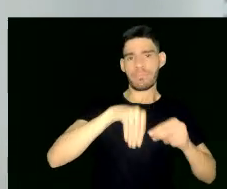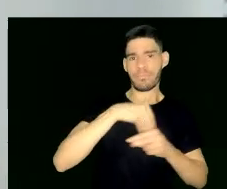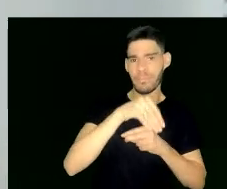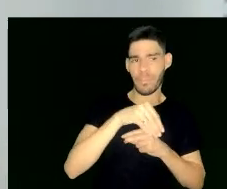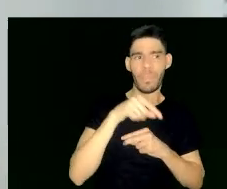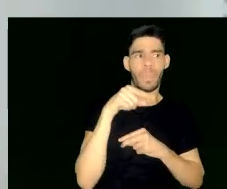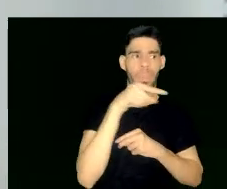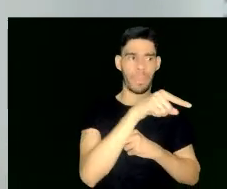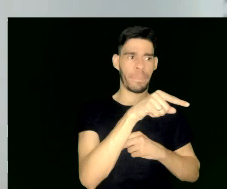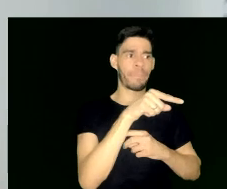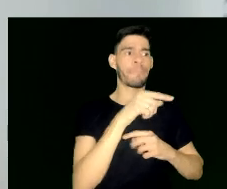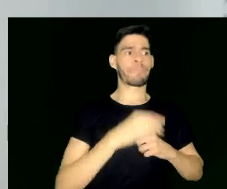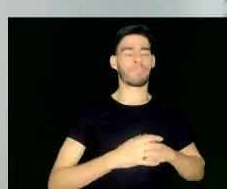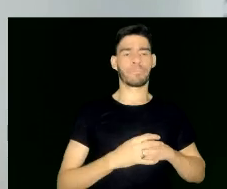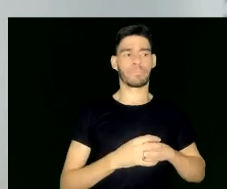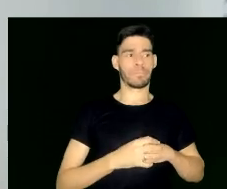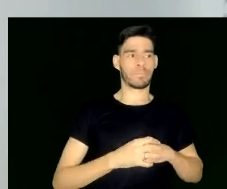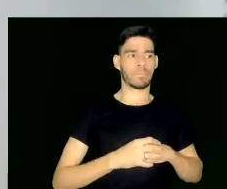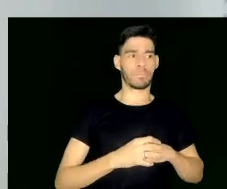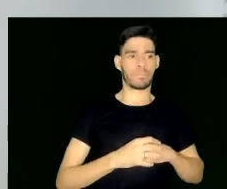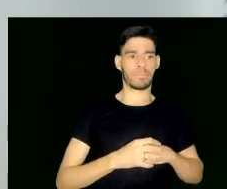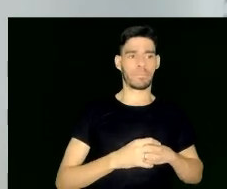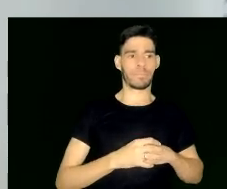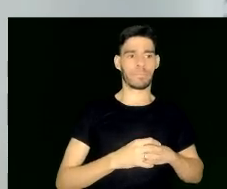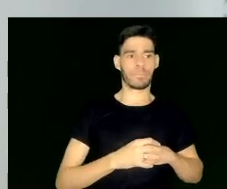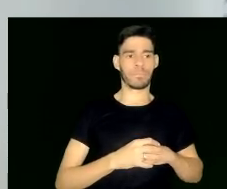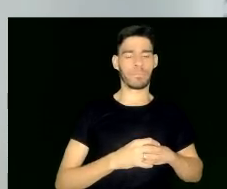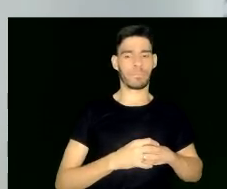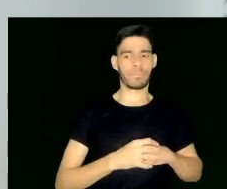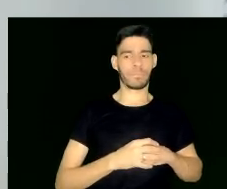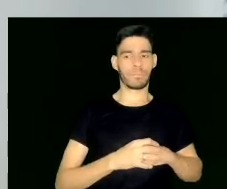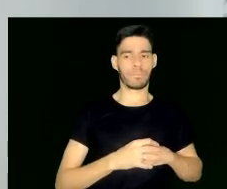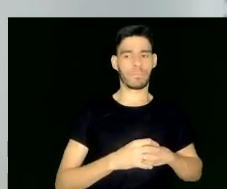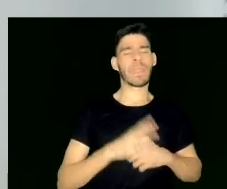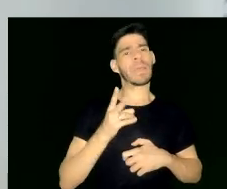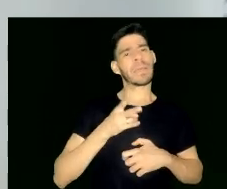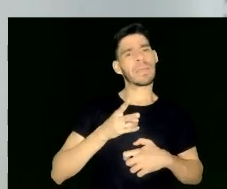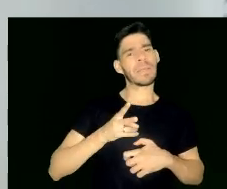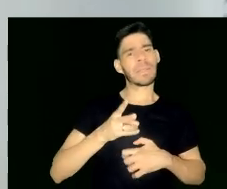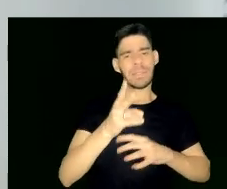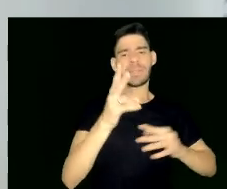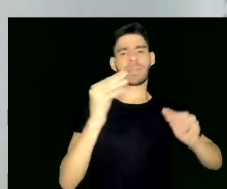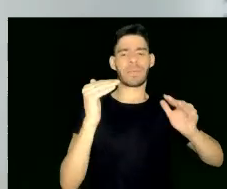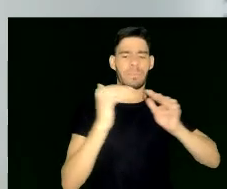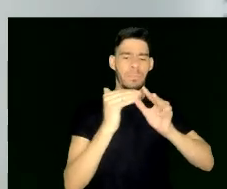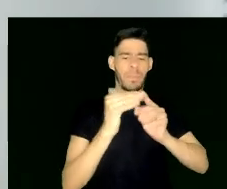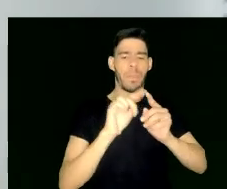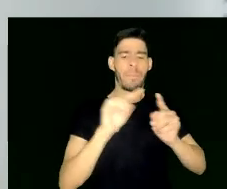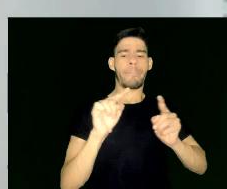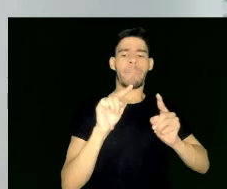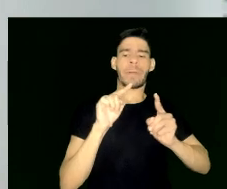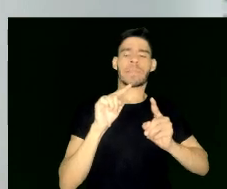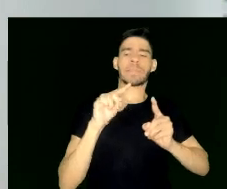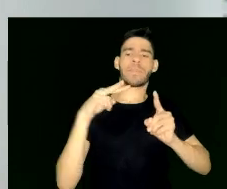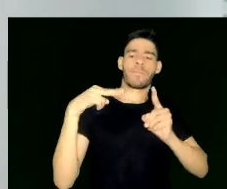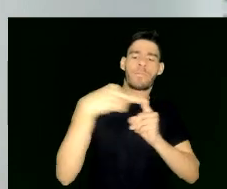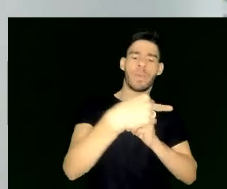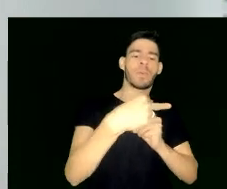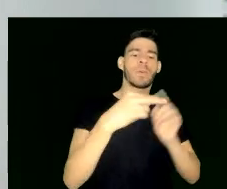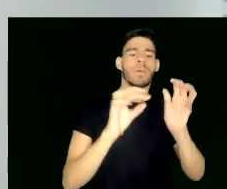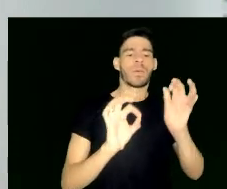estão envolvidos nessa atividade, né? E concluo, mas sempre com uma